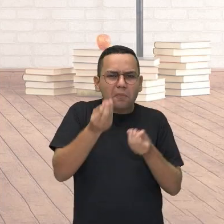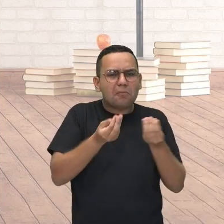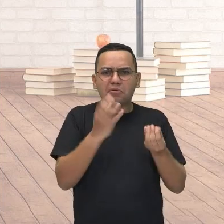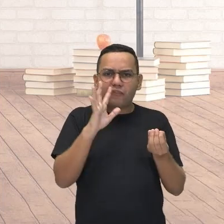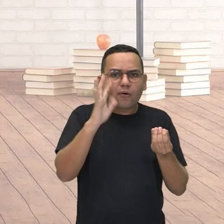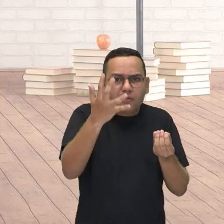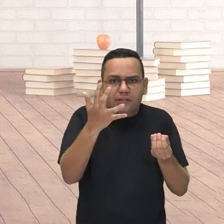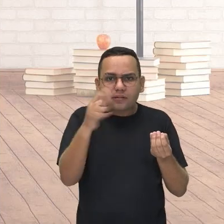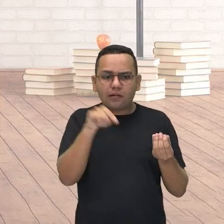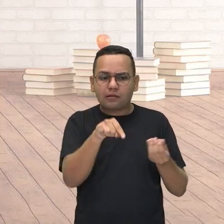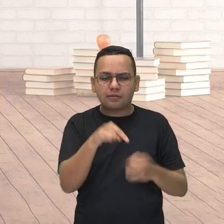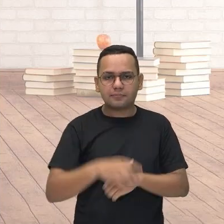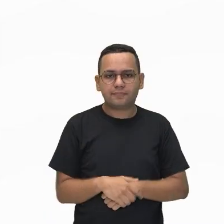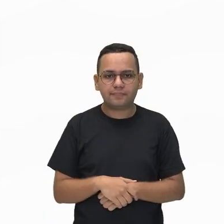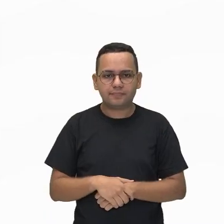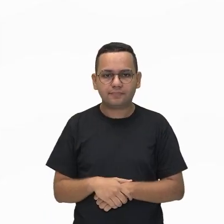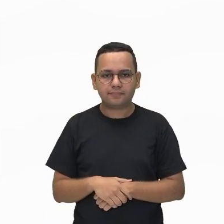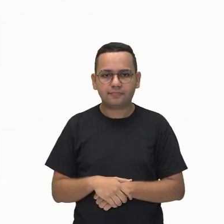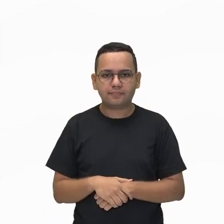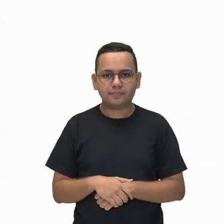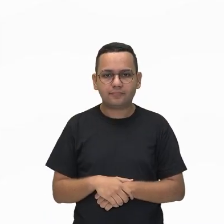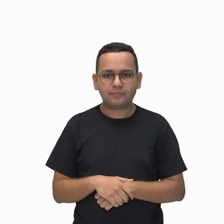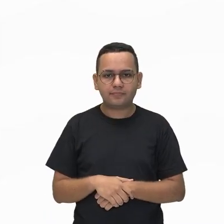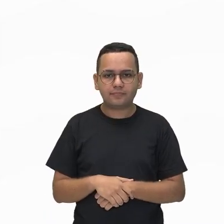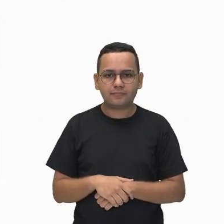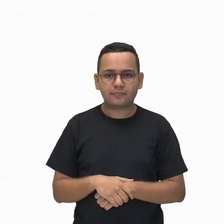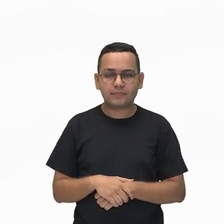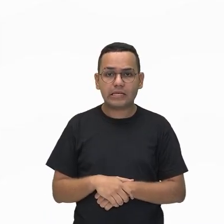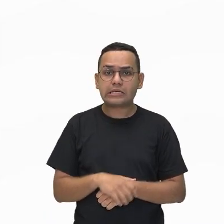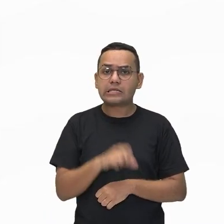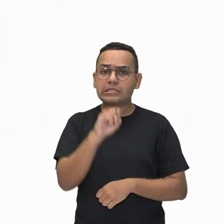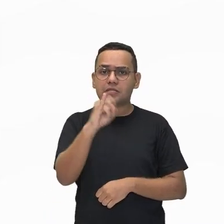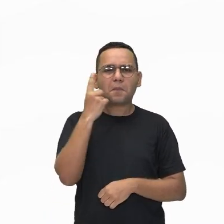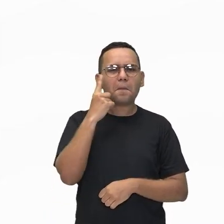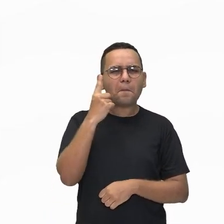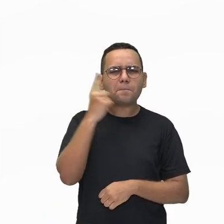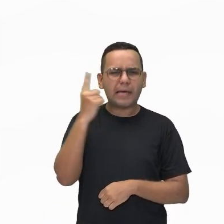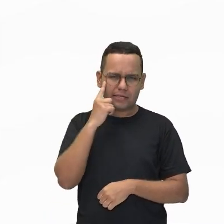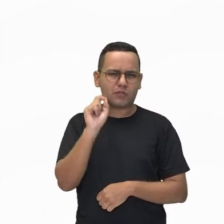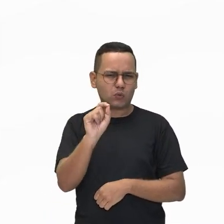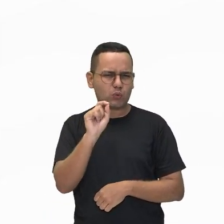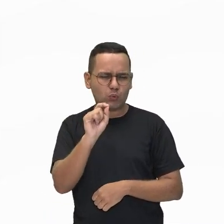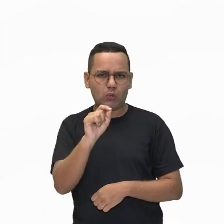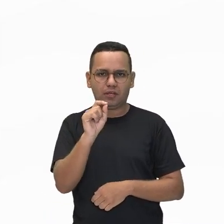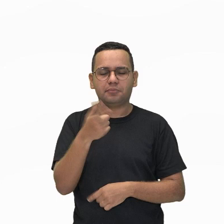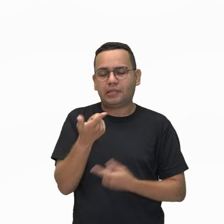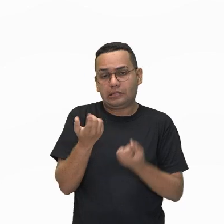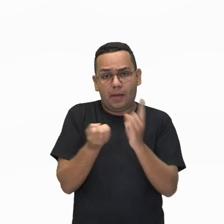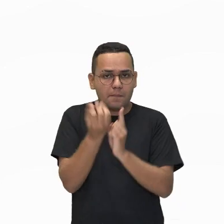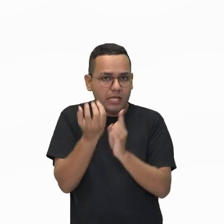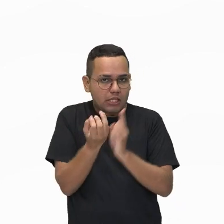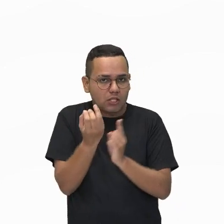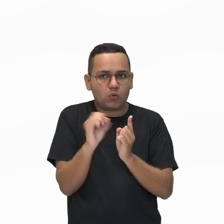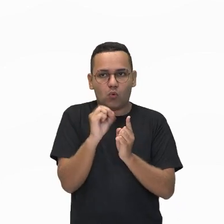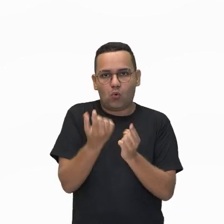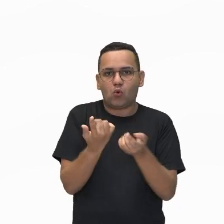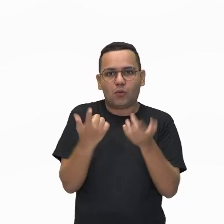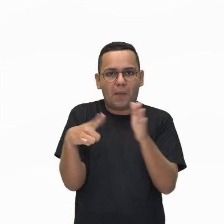você pensa em abrir o seu próprio negócio, pode ser muito mais fácil fazer em